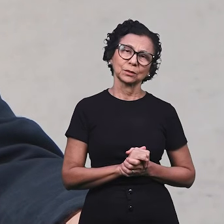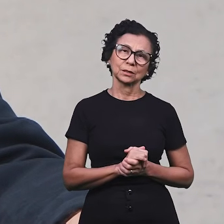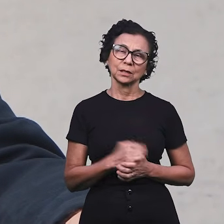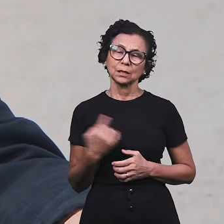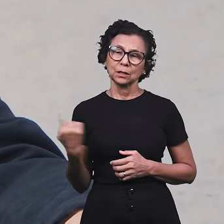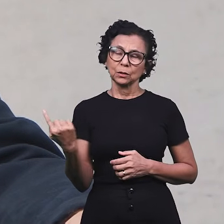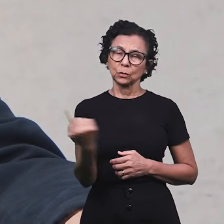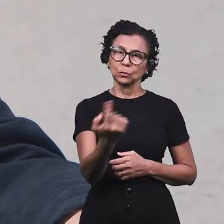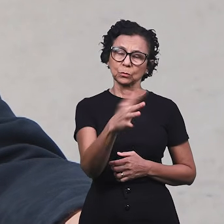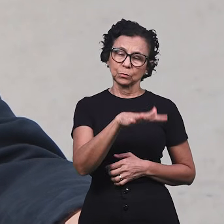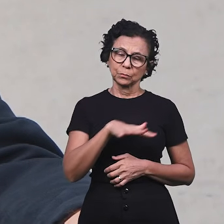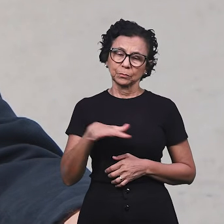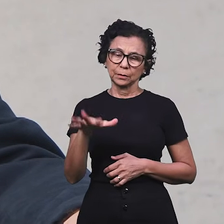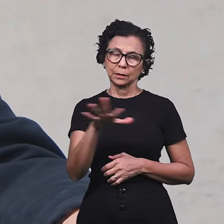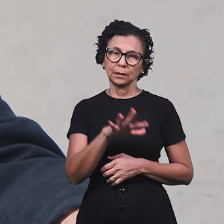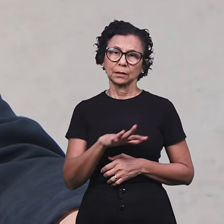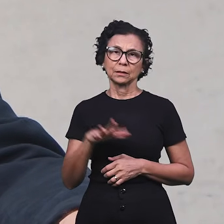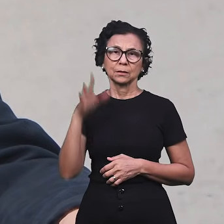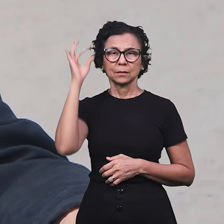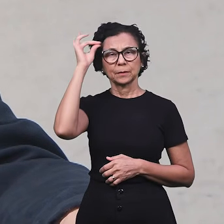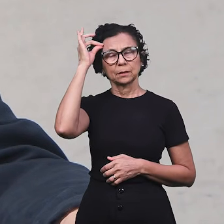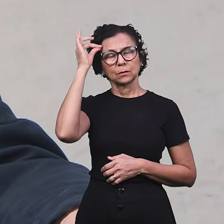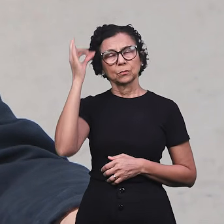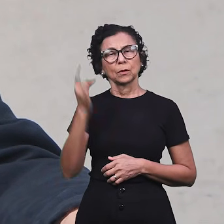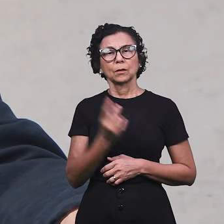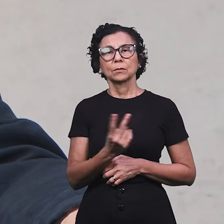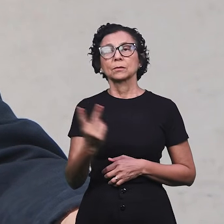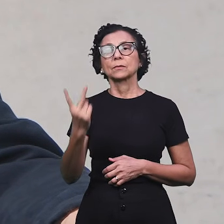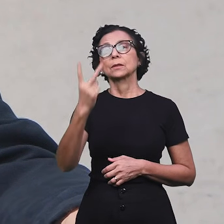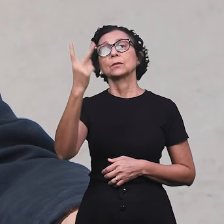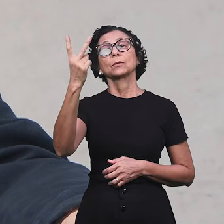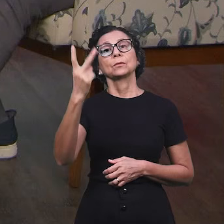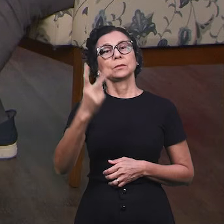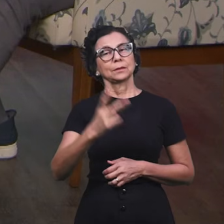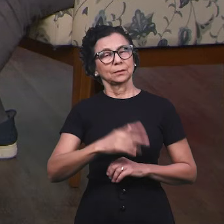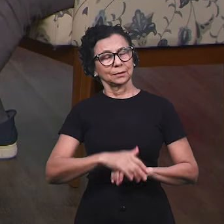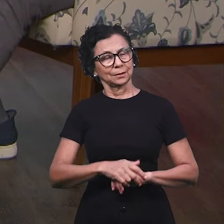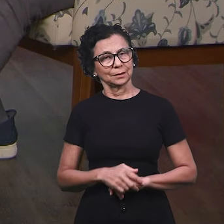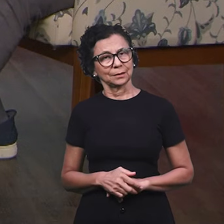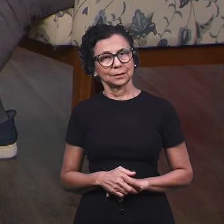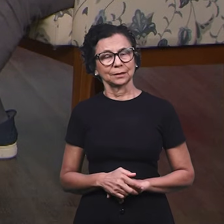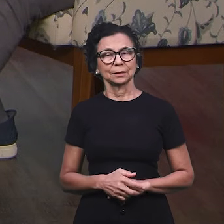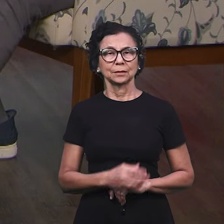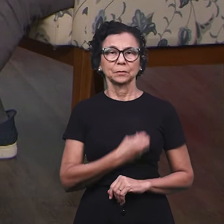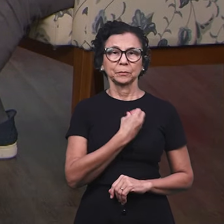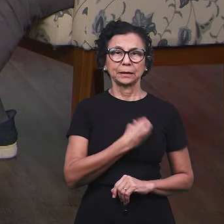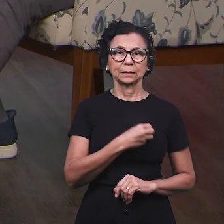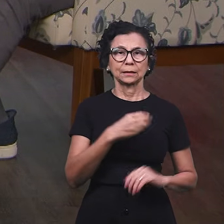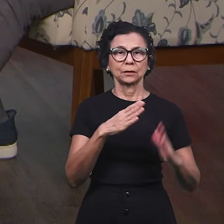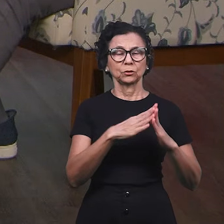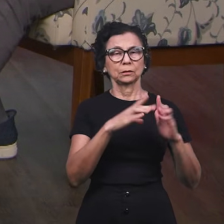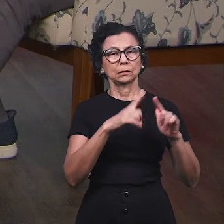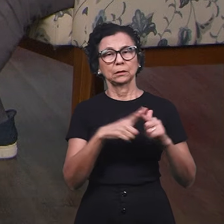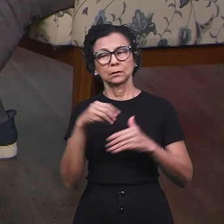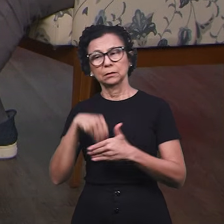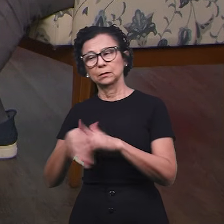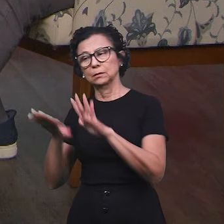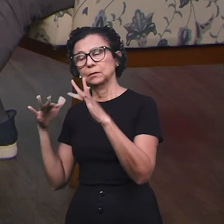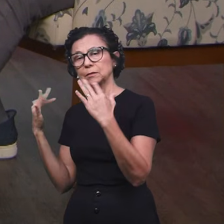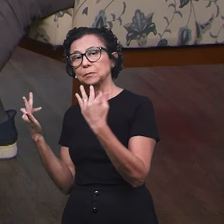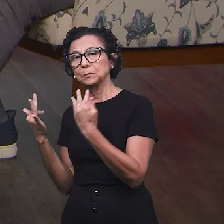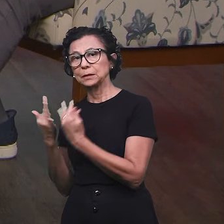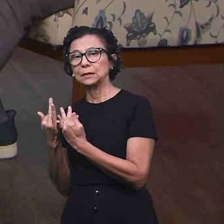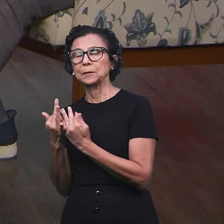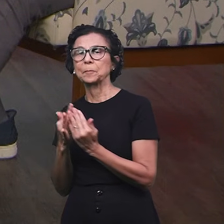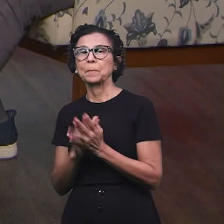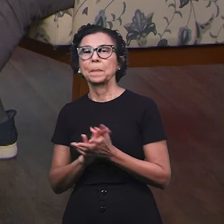todas fazem parte de um mesmo ambiente espiritual. Glória a Deus. Os valores que estão presentes na igreja também estão na